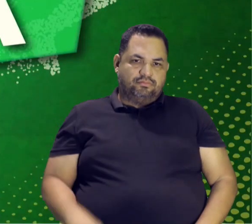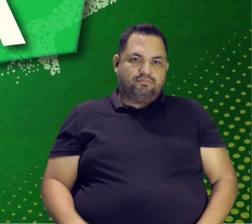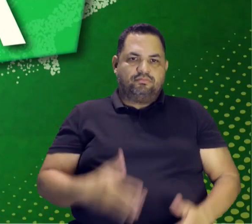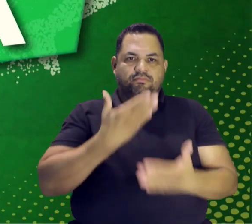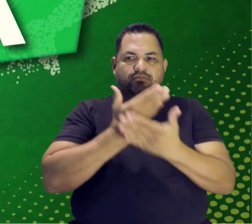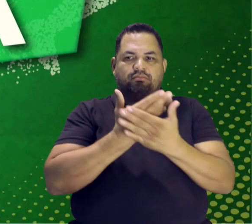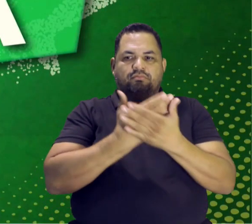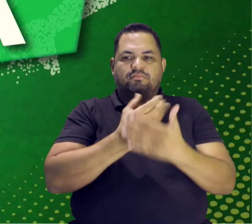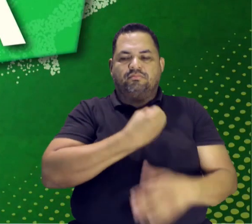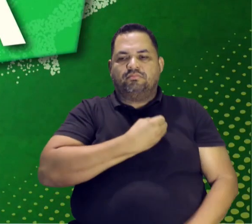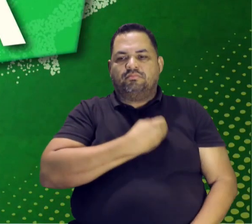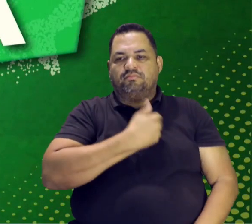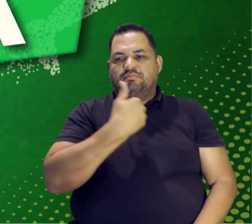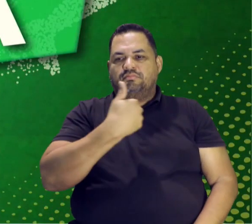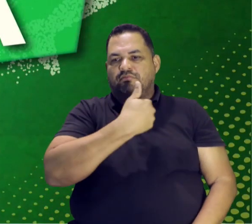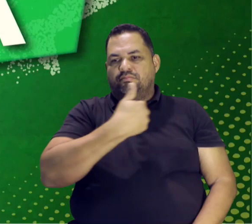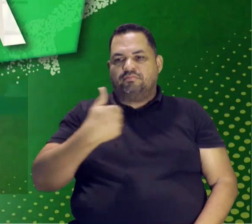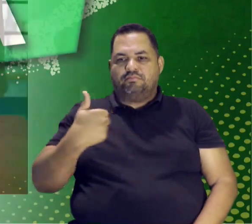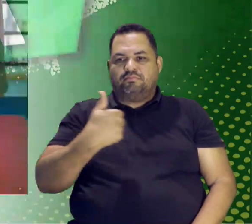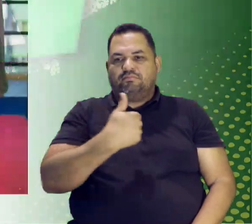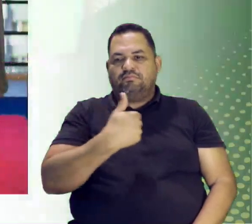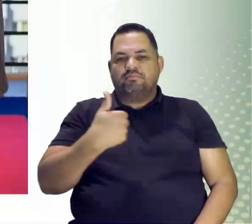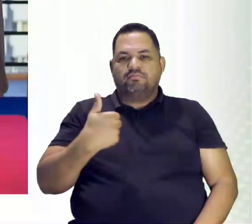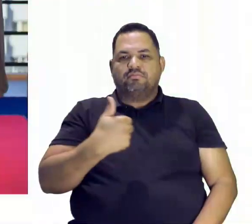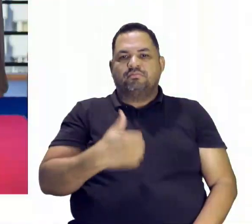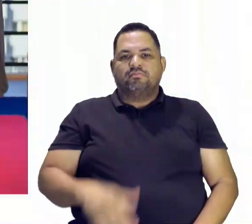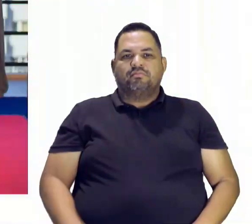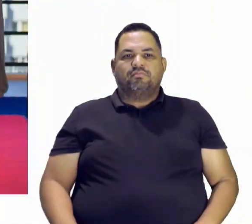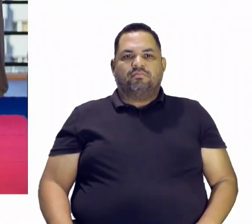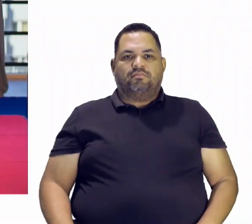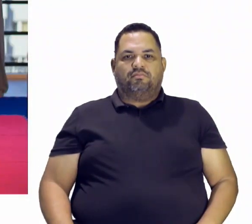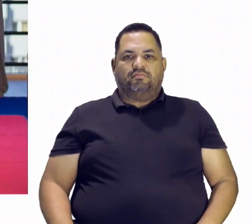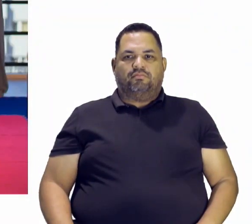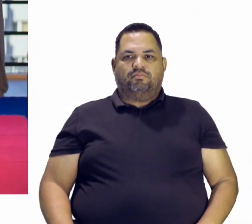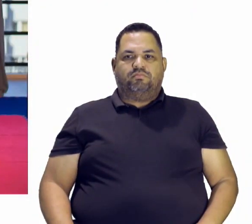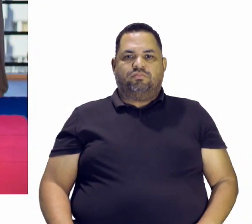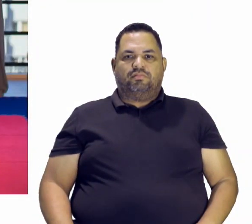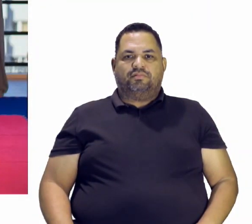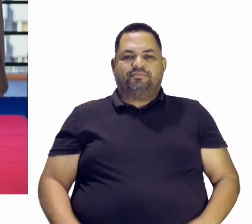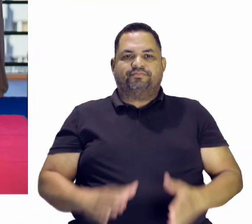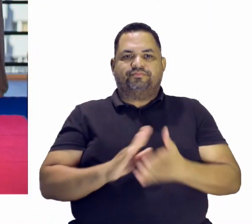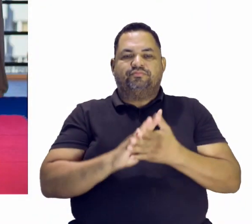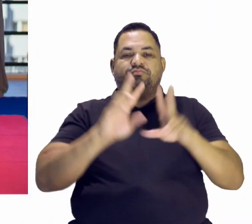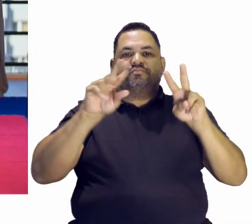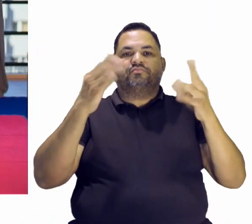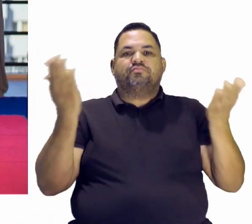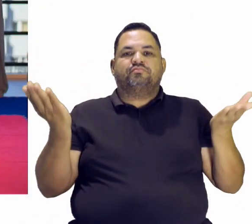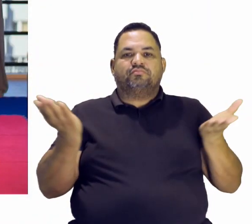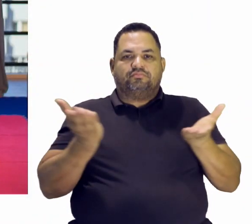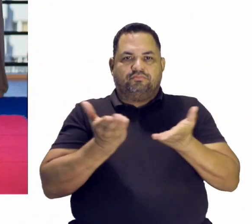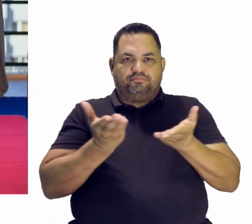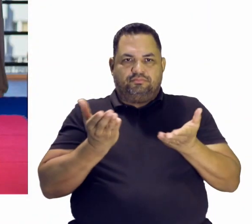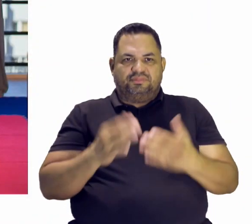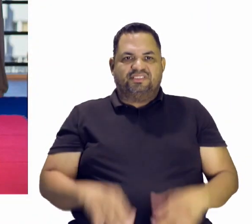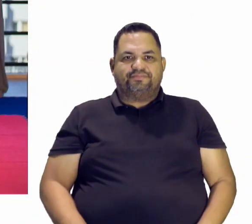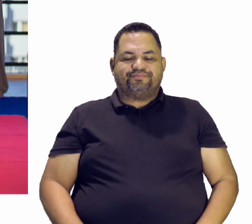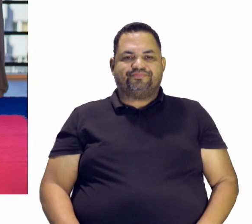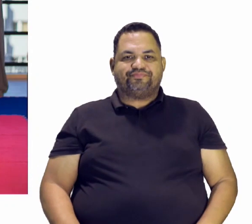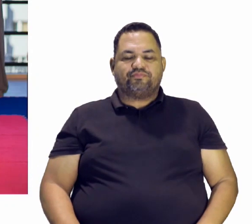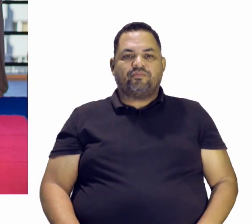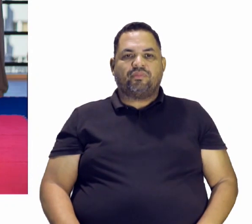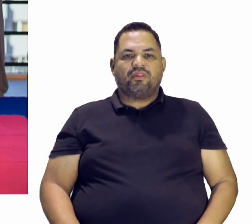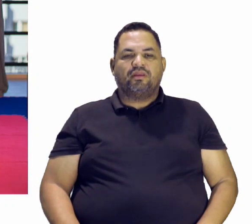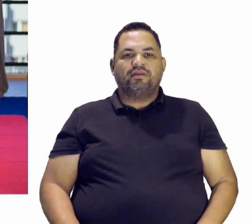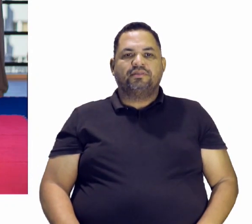número 11. Exatamente número 11. E a nossa temática de hoje, nessa aula de número 11, ela